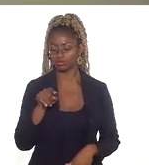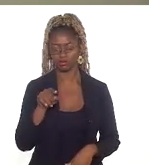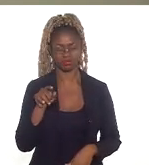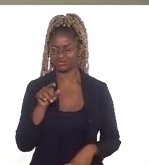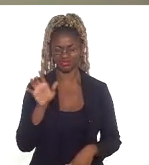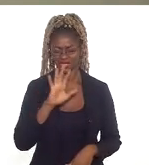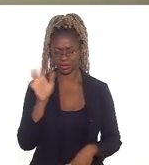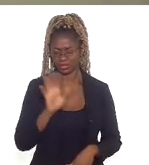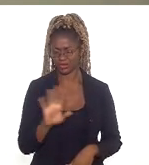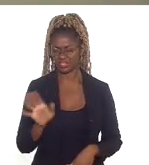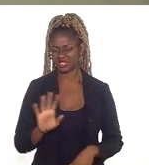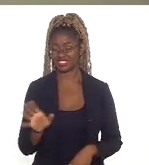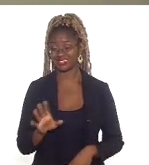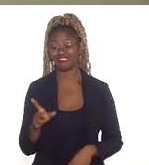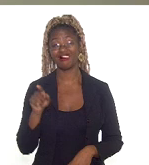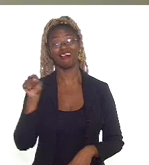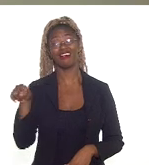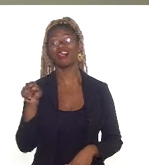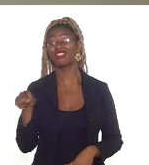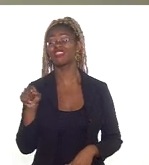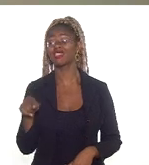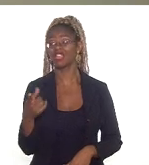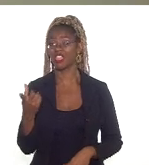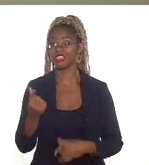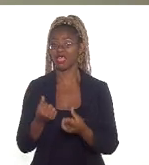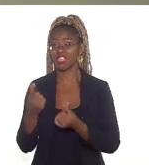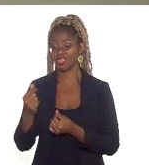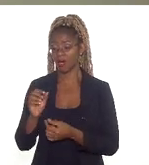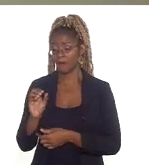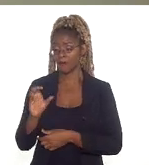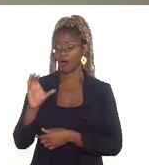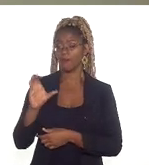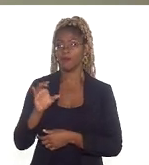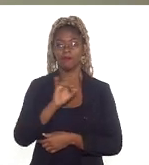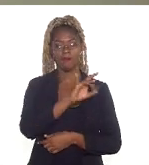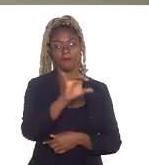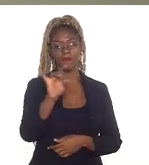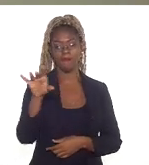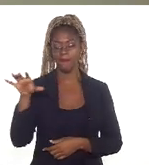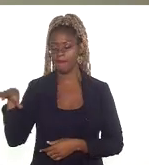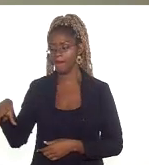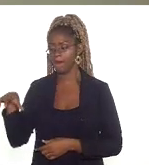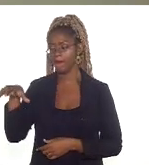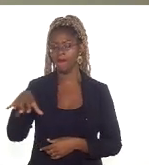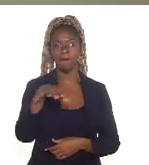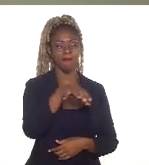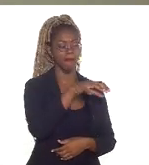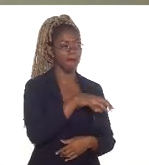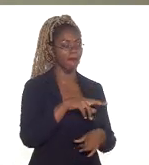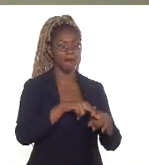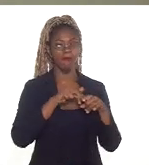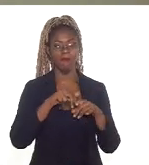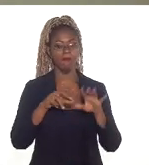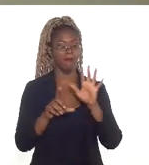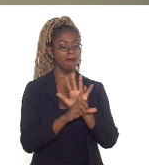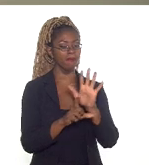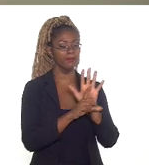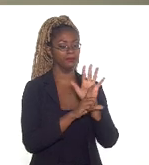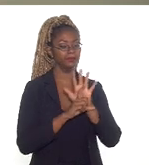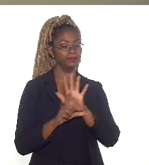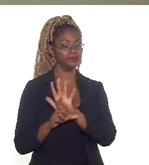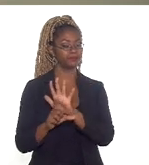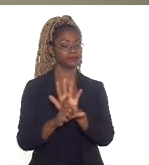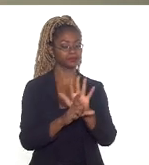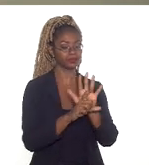esses volumes de recursos por campo. Né? Porque a legislação,